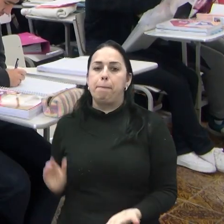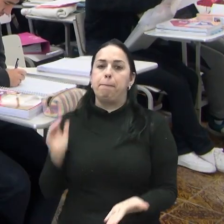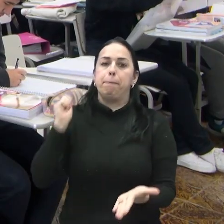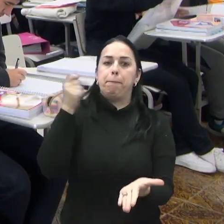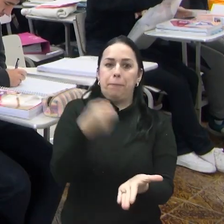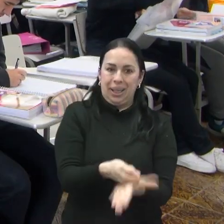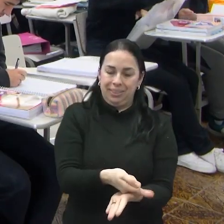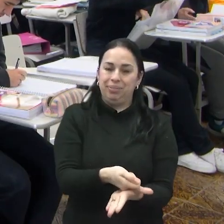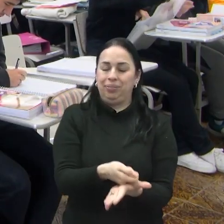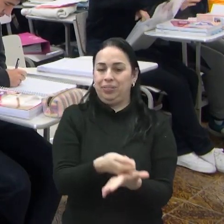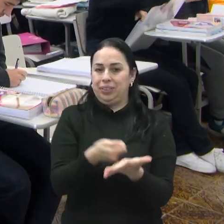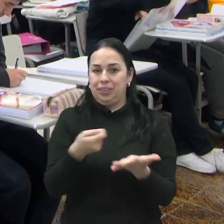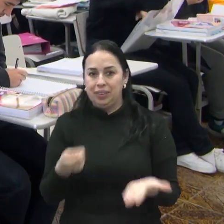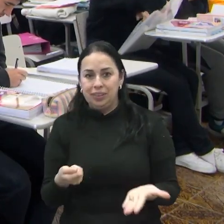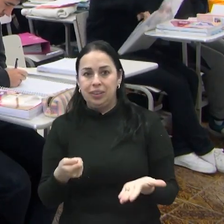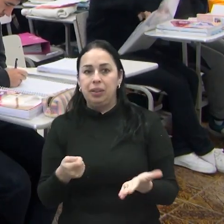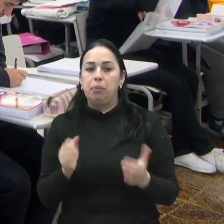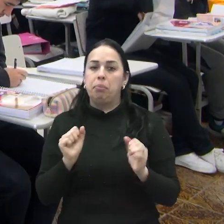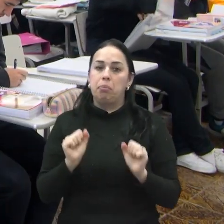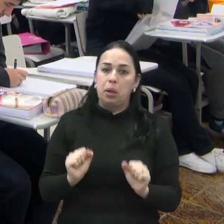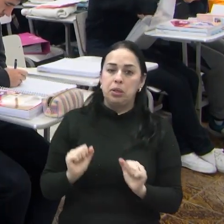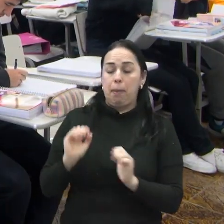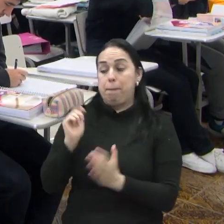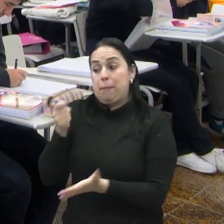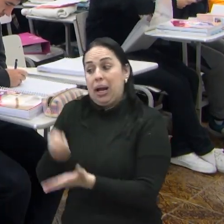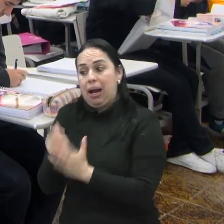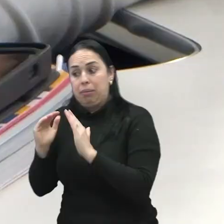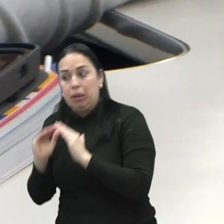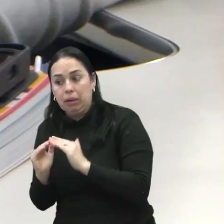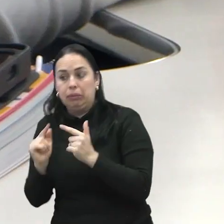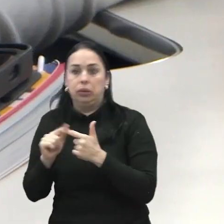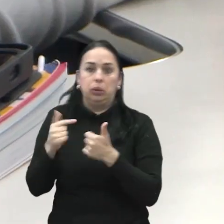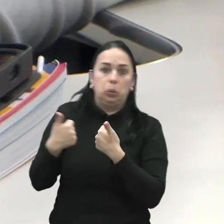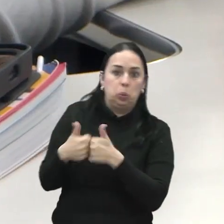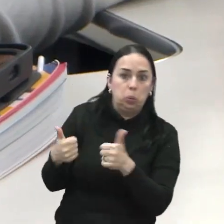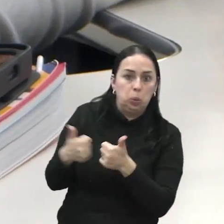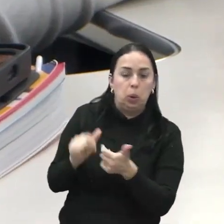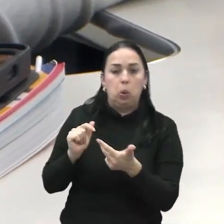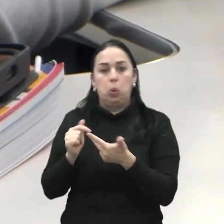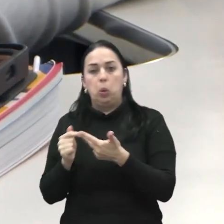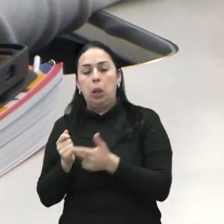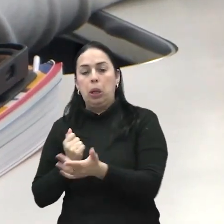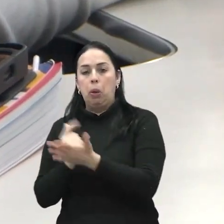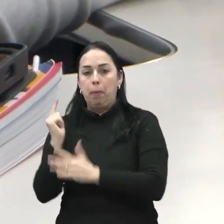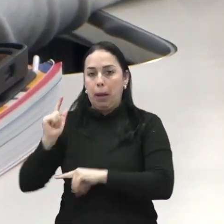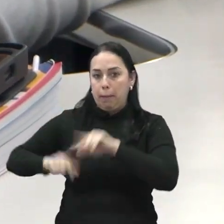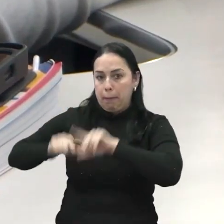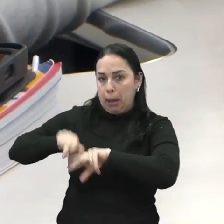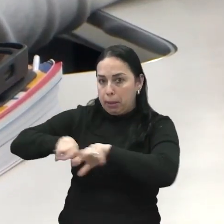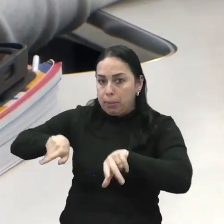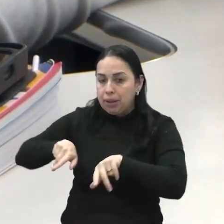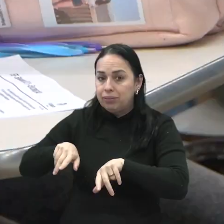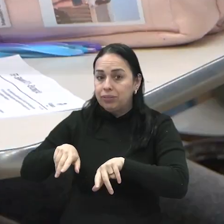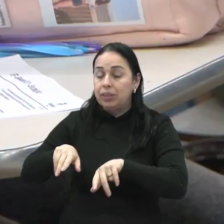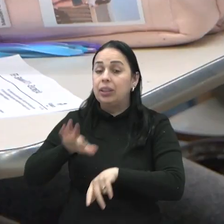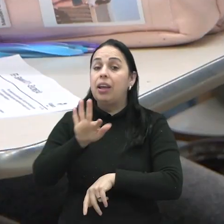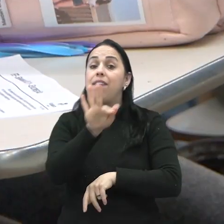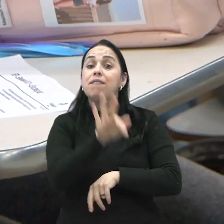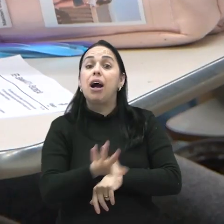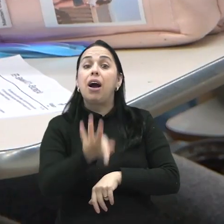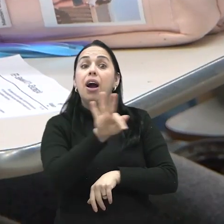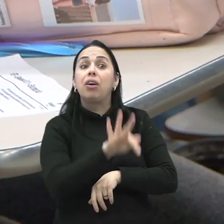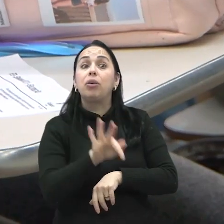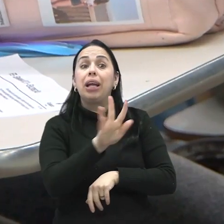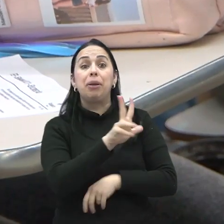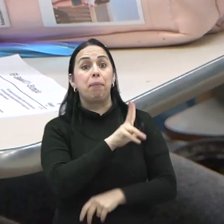preciso desembolsar dinheiro, seja com moradia, transporte, compra de materiais. E no